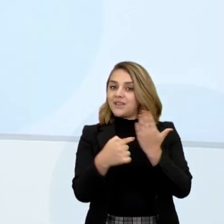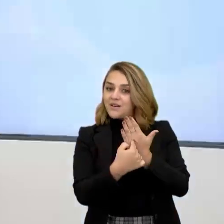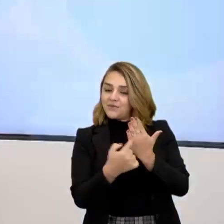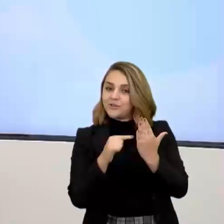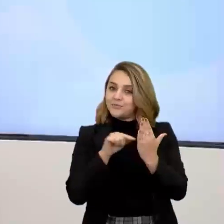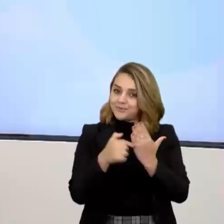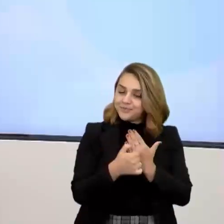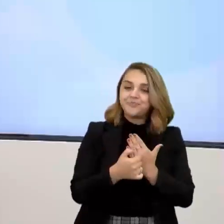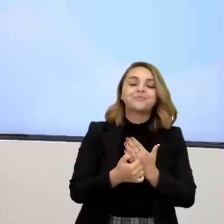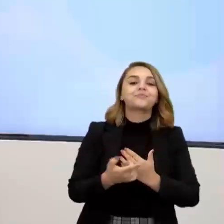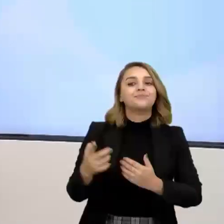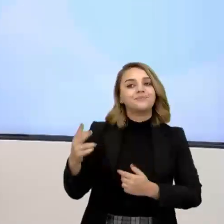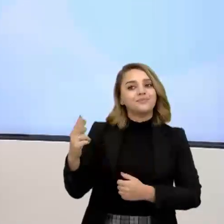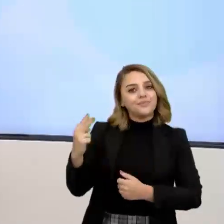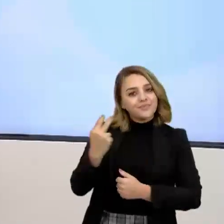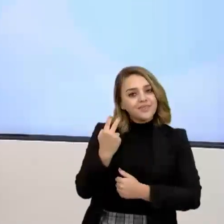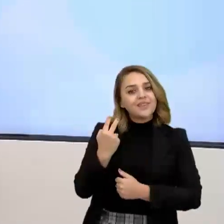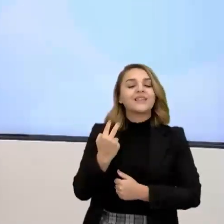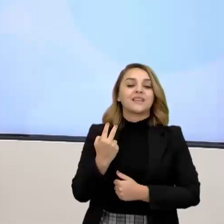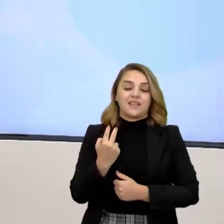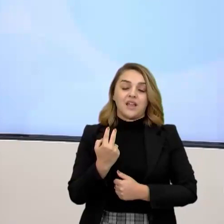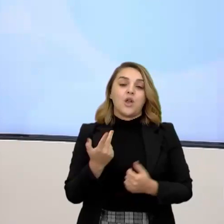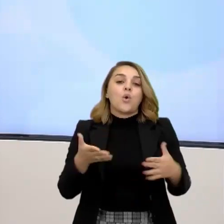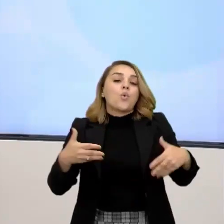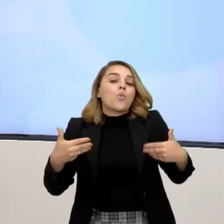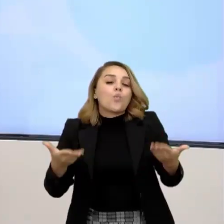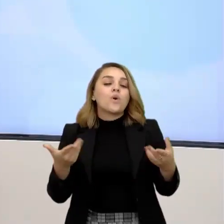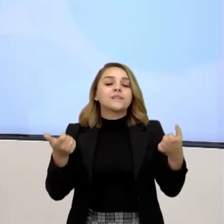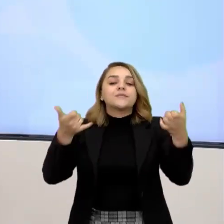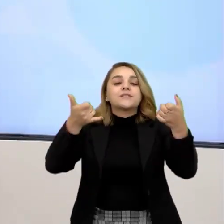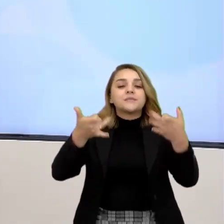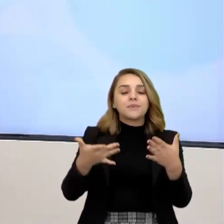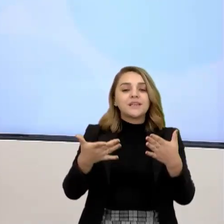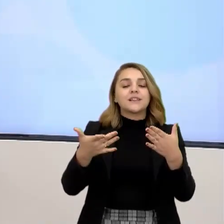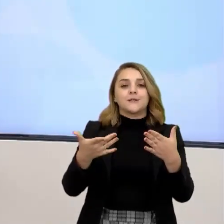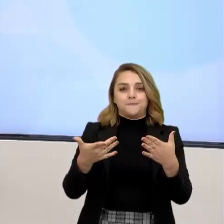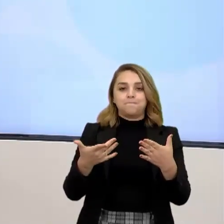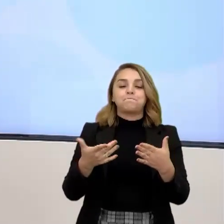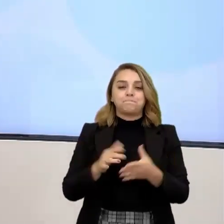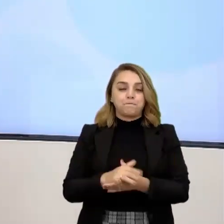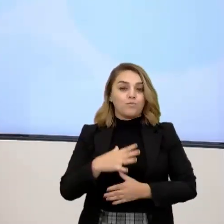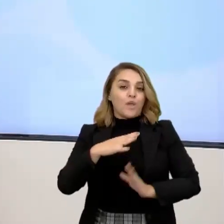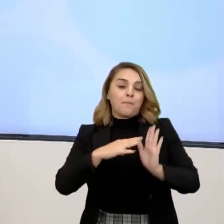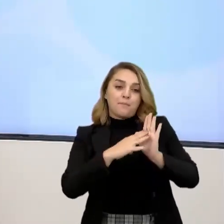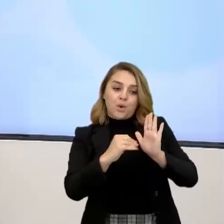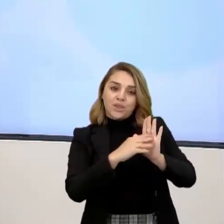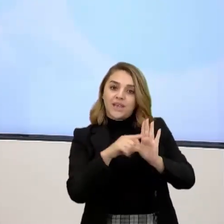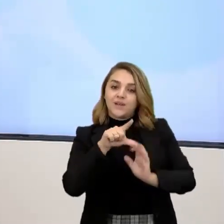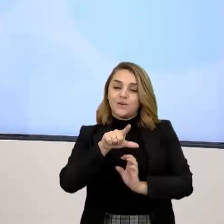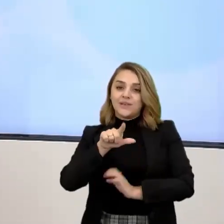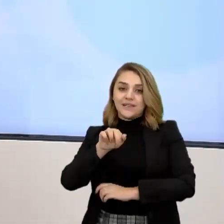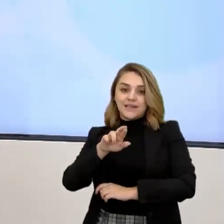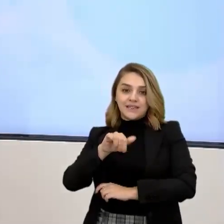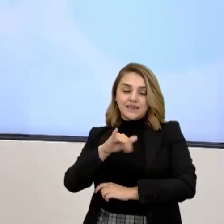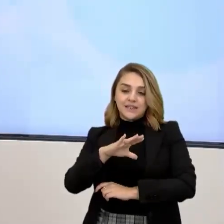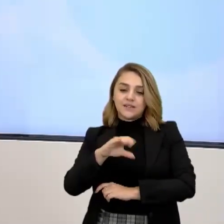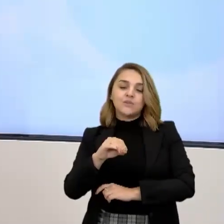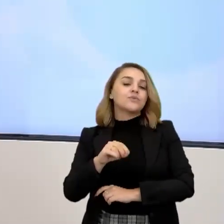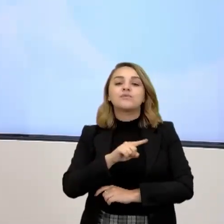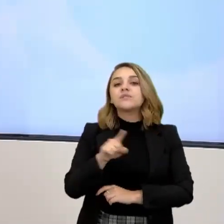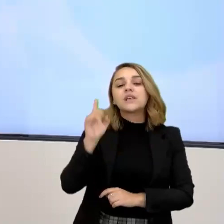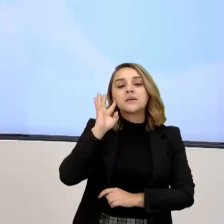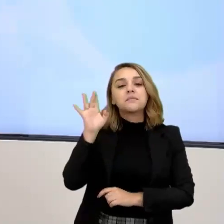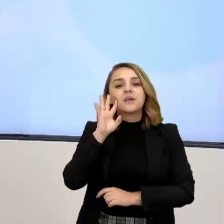favor. Gente, quando a gente está falando de gênero lírico, a gente está falando de subjetividade. Não tem como você